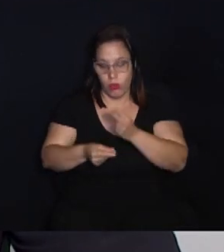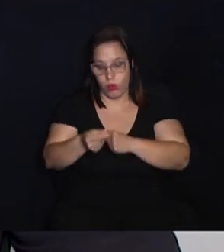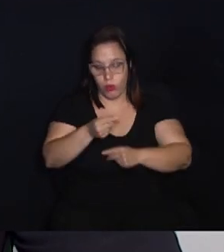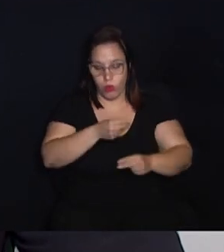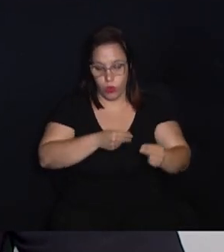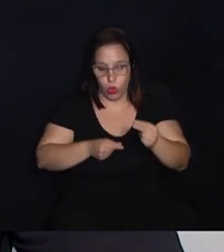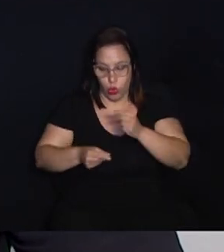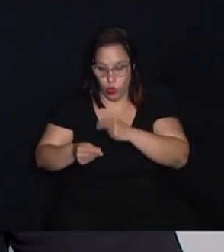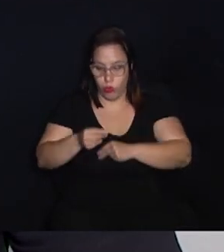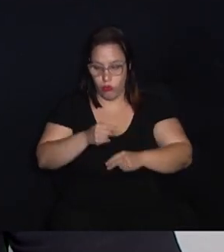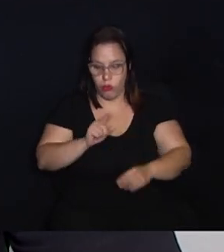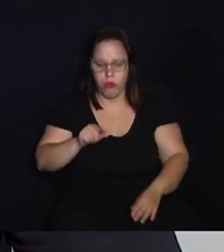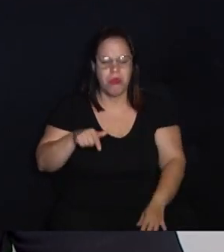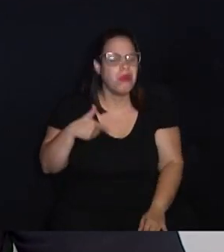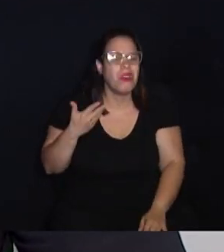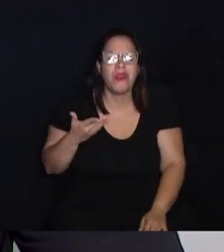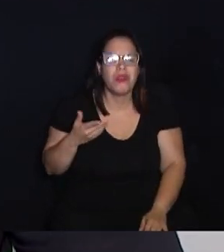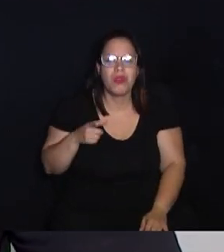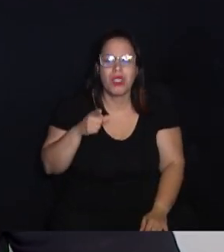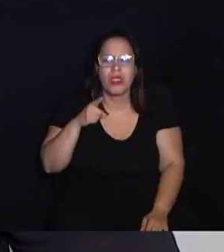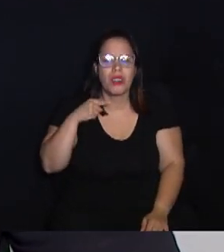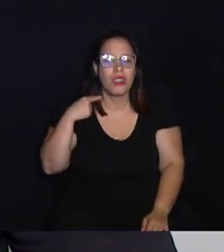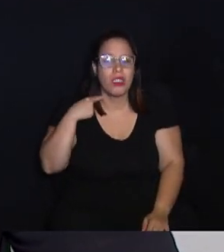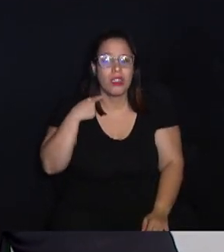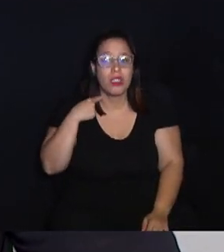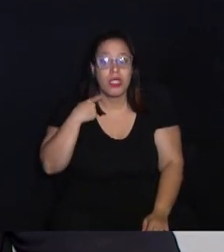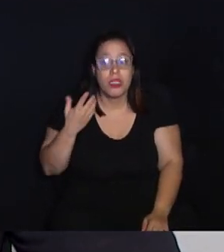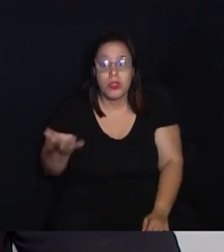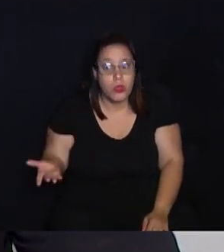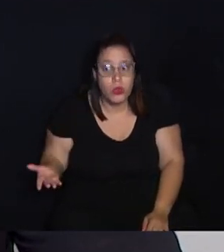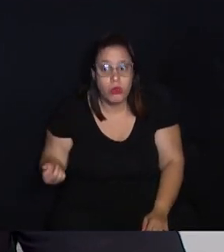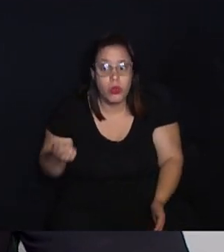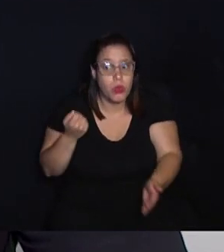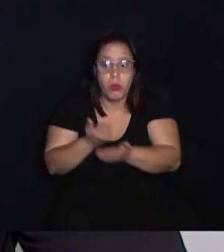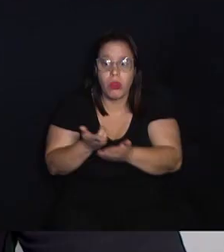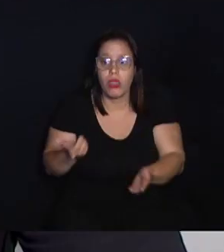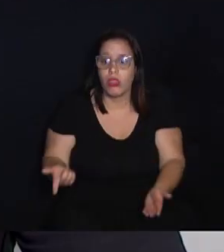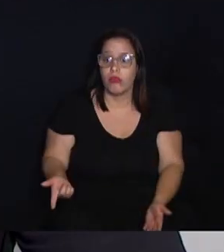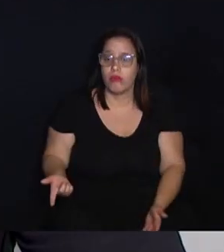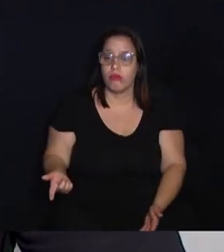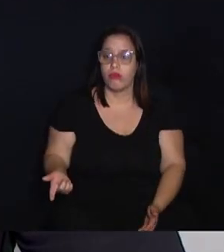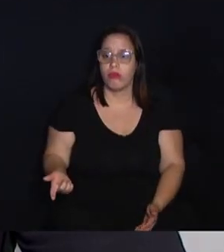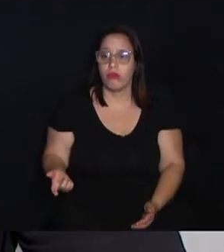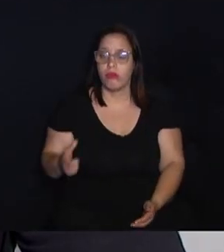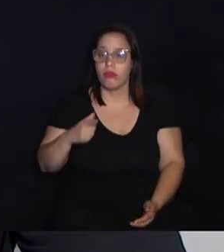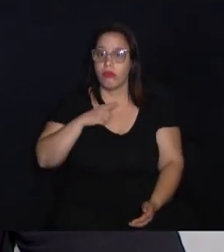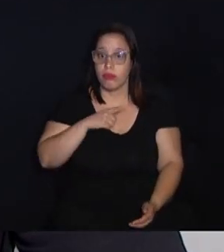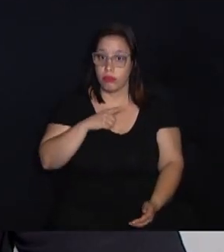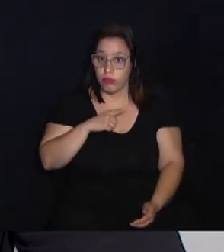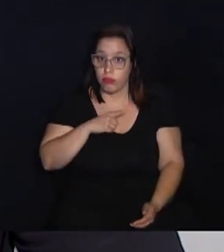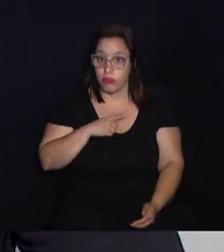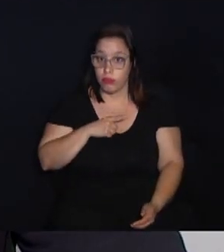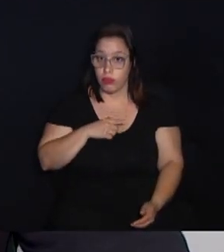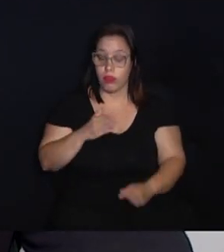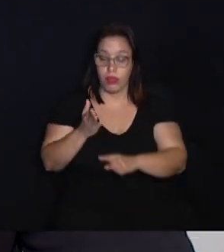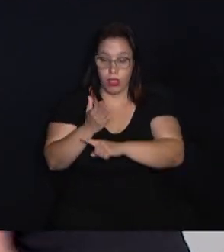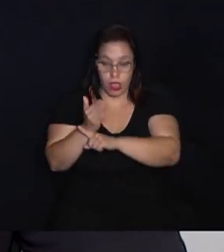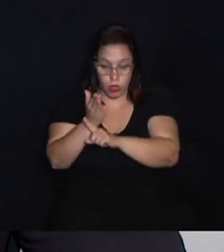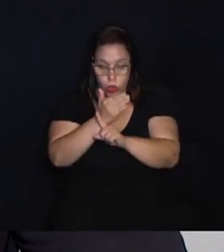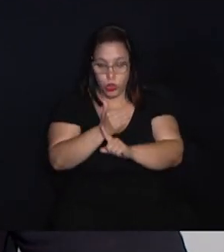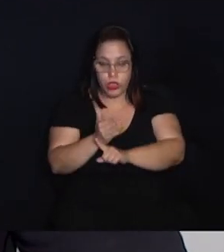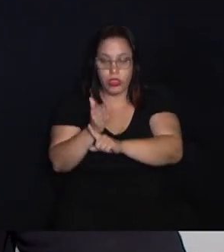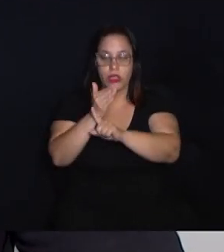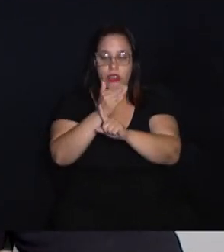Então, para onde vai esse lixo da embalagem que eu estou comprando? E a gente tem também a questão envolvendo tecnologias, né,